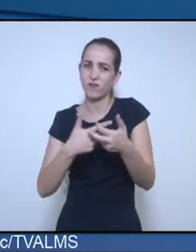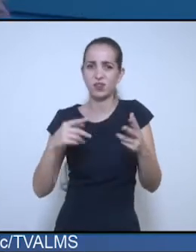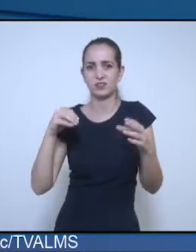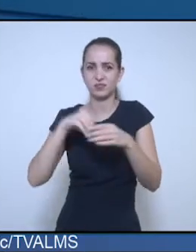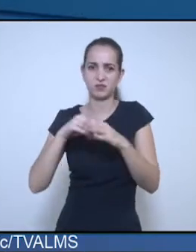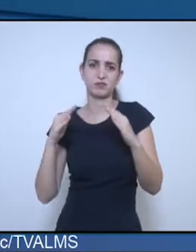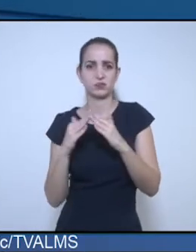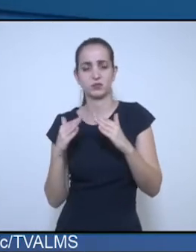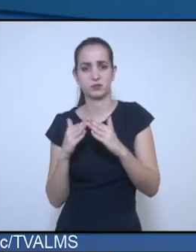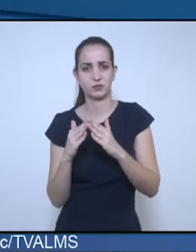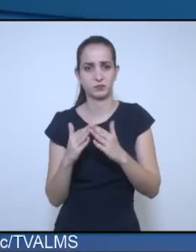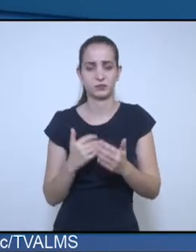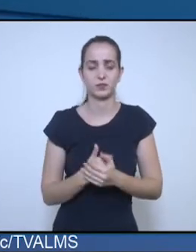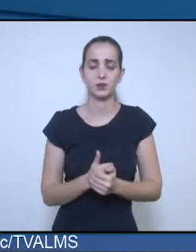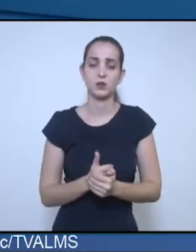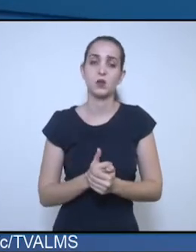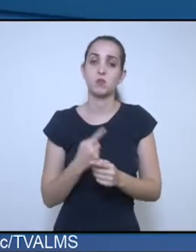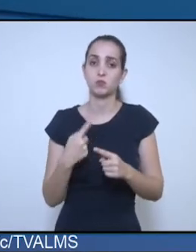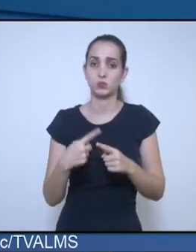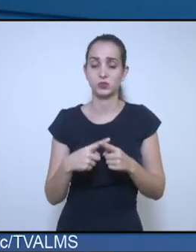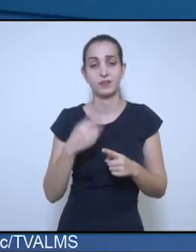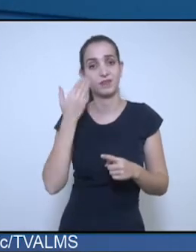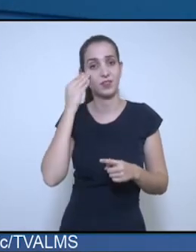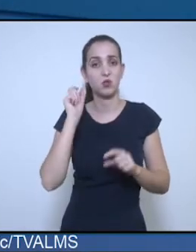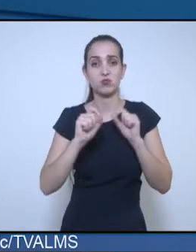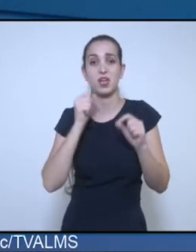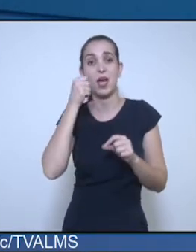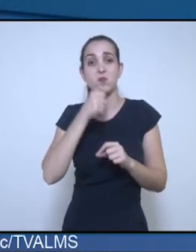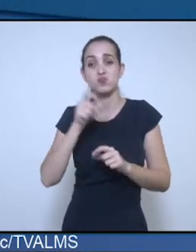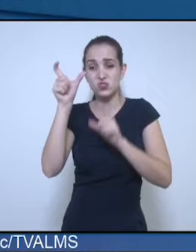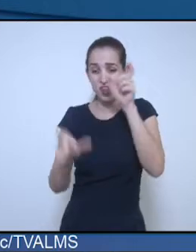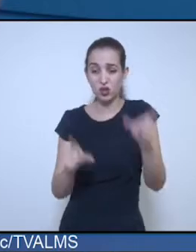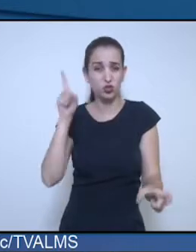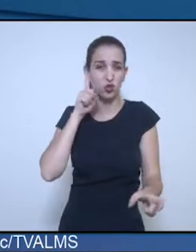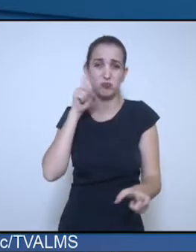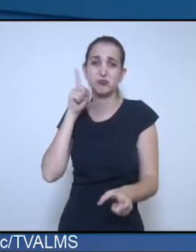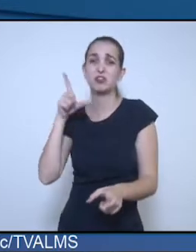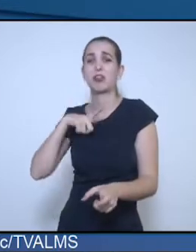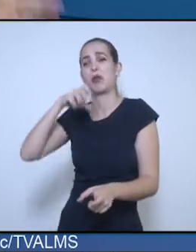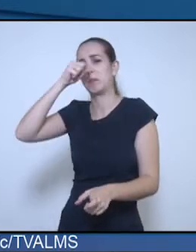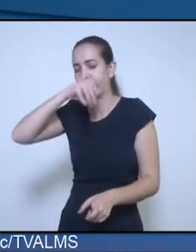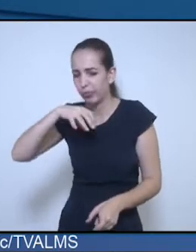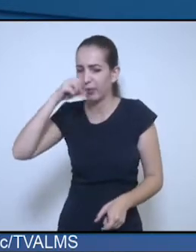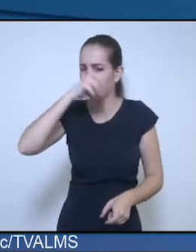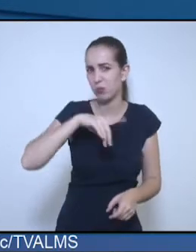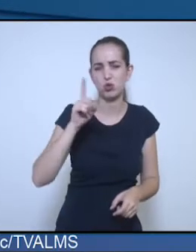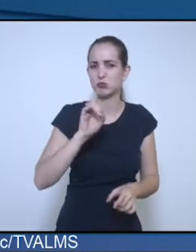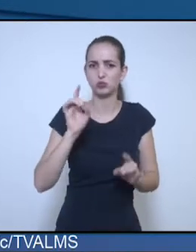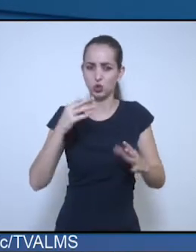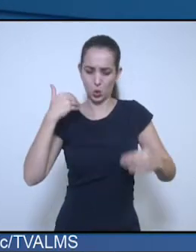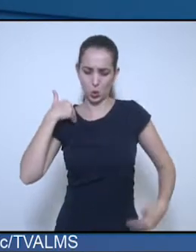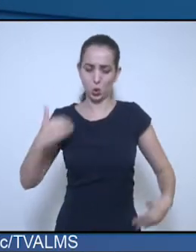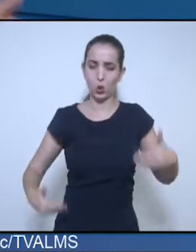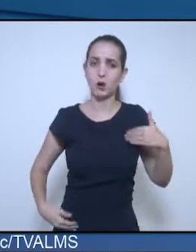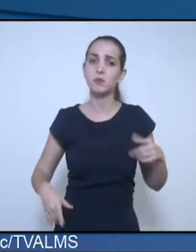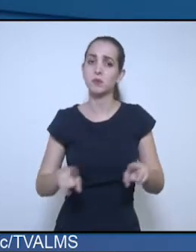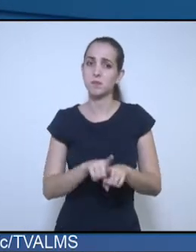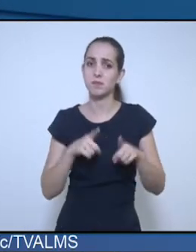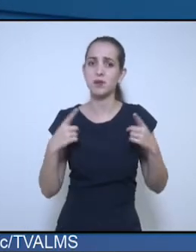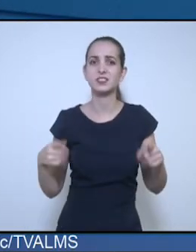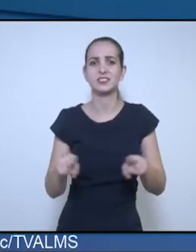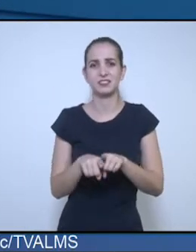dá entendimento que a mulher está sendo violentada a cada dia, e não somente agressão física, como, na